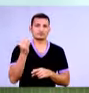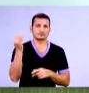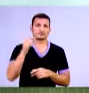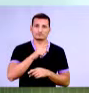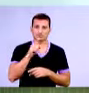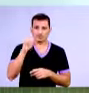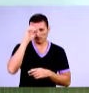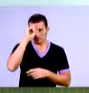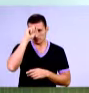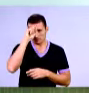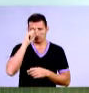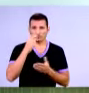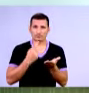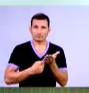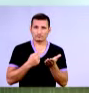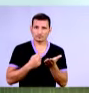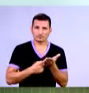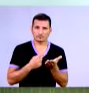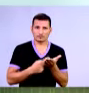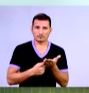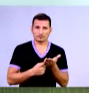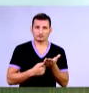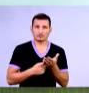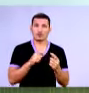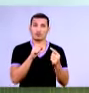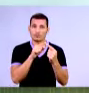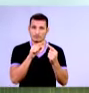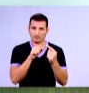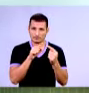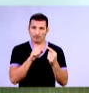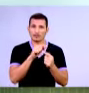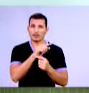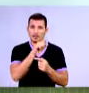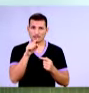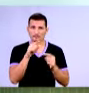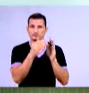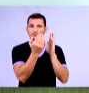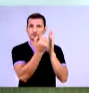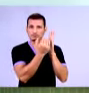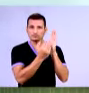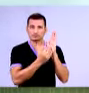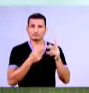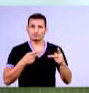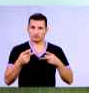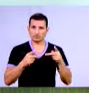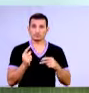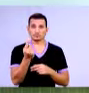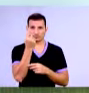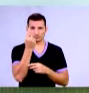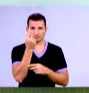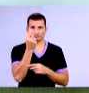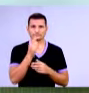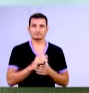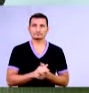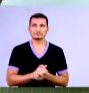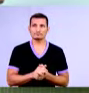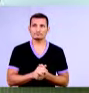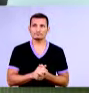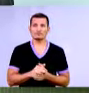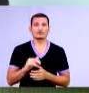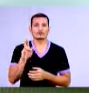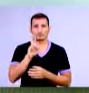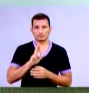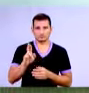você aprenda a combinar esses elementos num projeto único, né? E, finalmente, usar